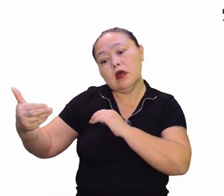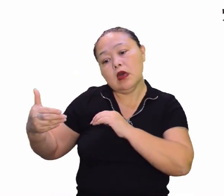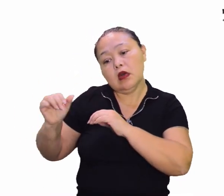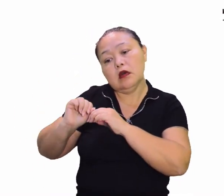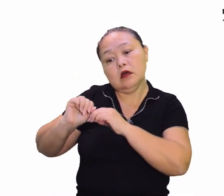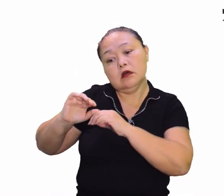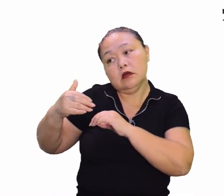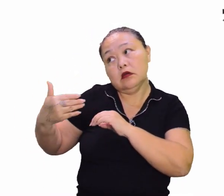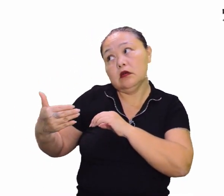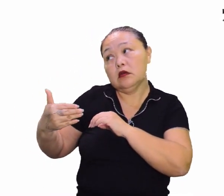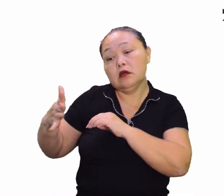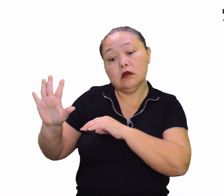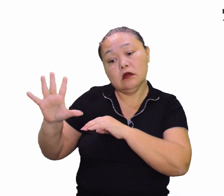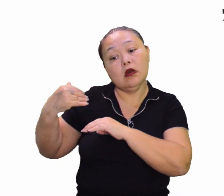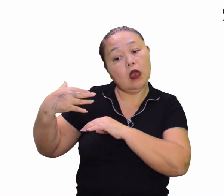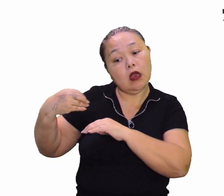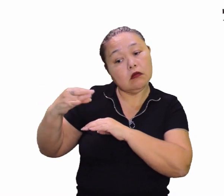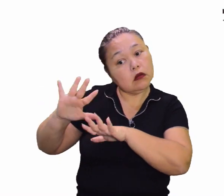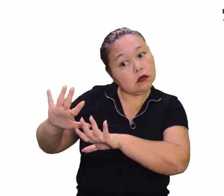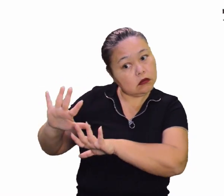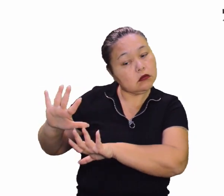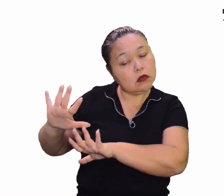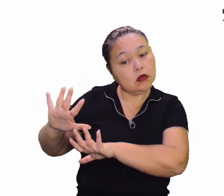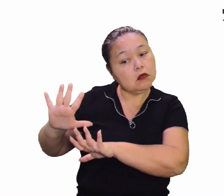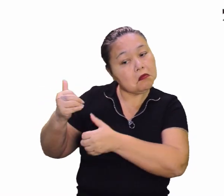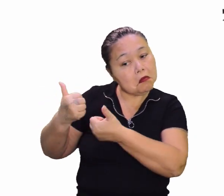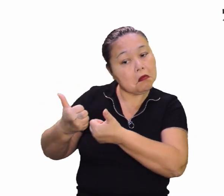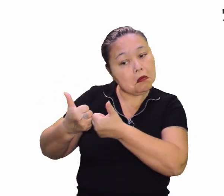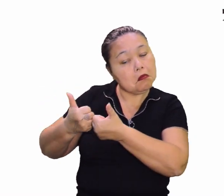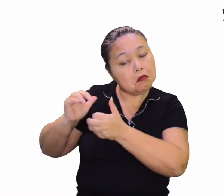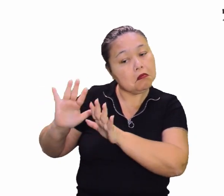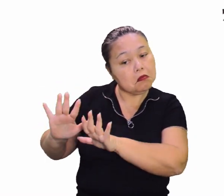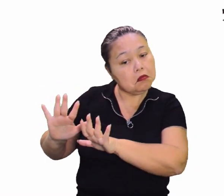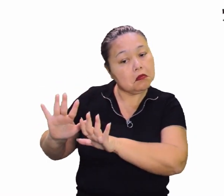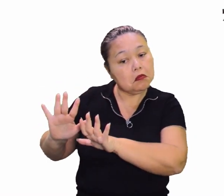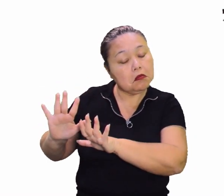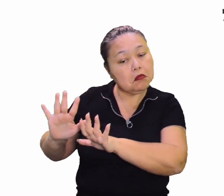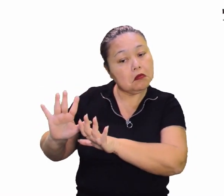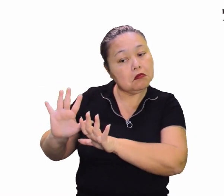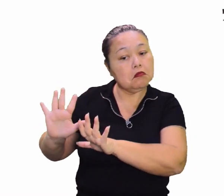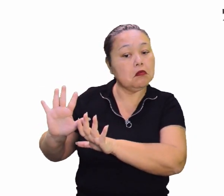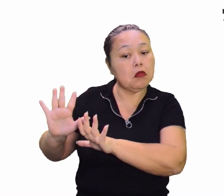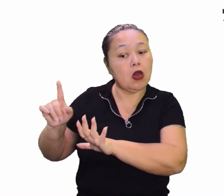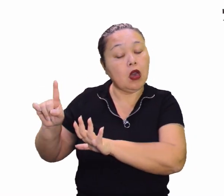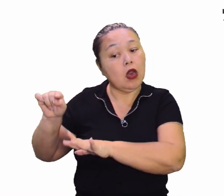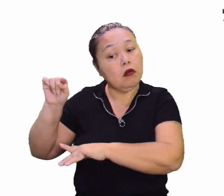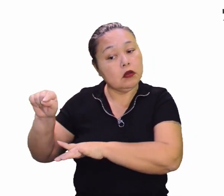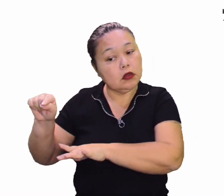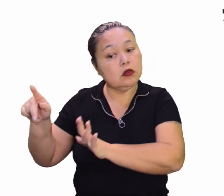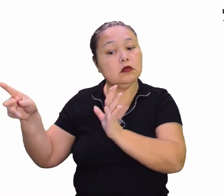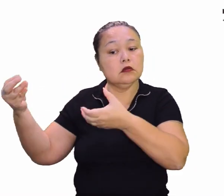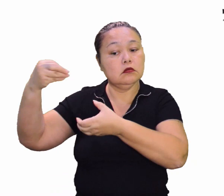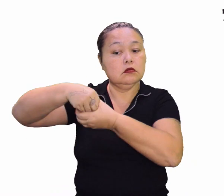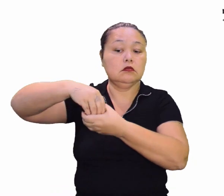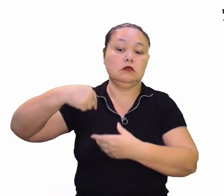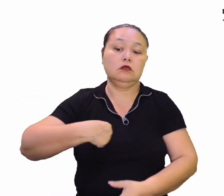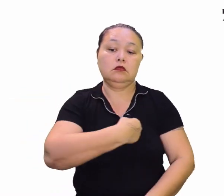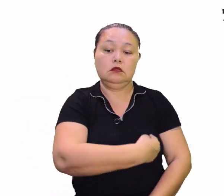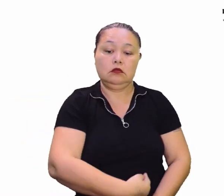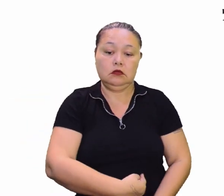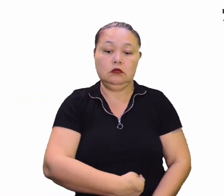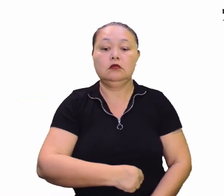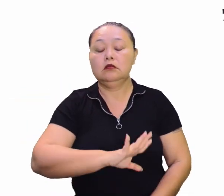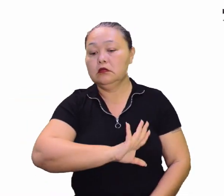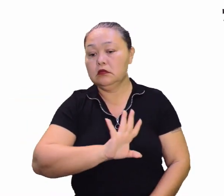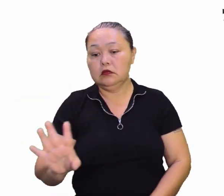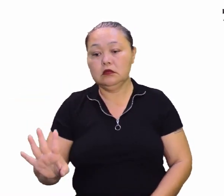Olha, quer ser meu filhinho rebelde? Beleza, fica aí de boa, ninguém vai mexer contigo não, mas você faz parte da China.